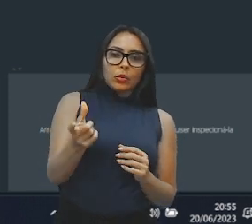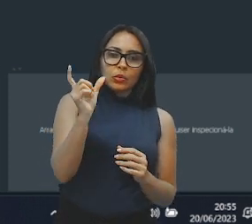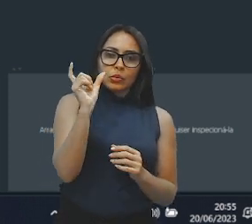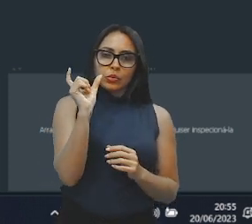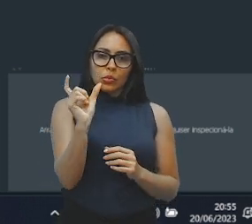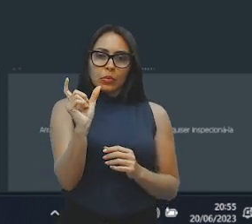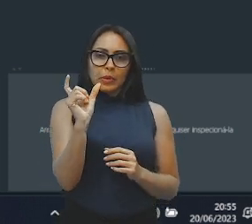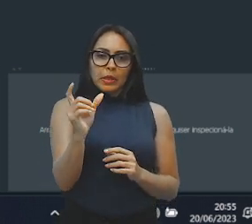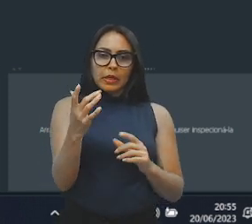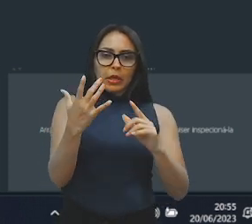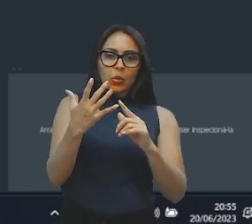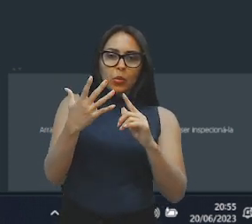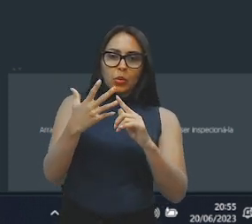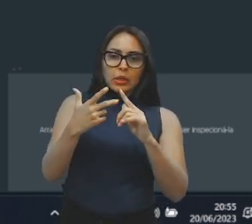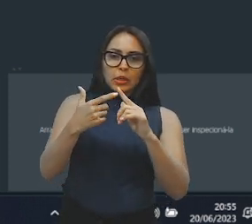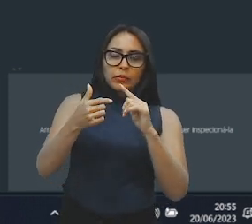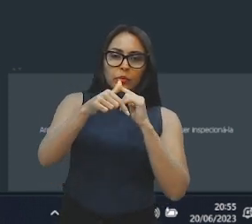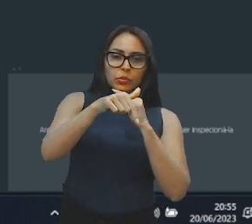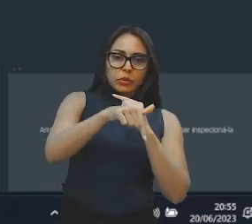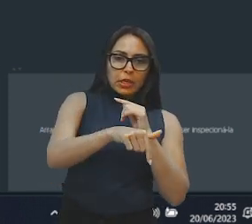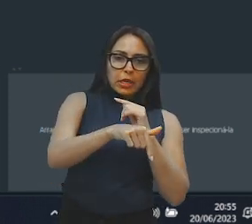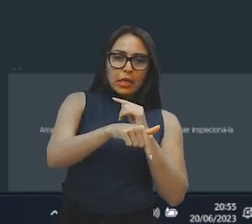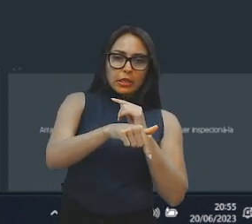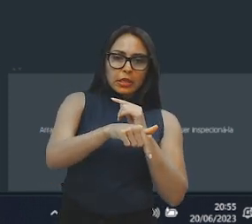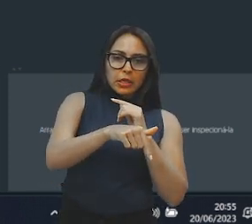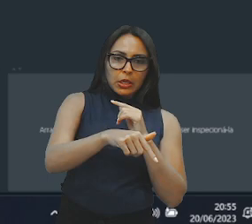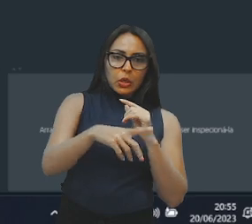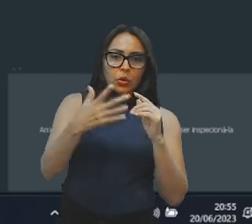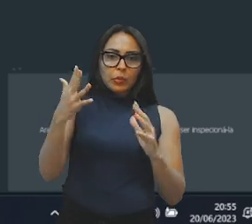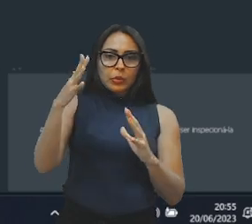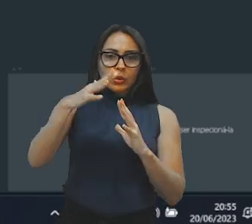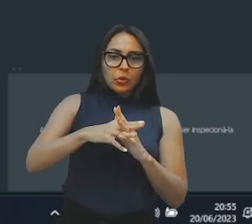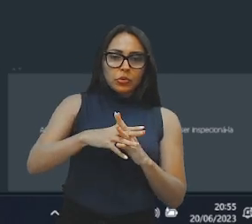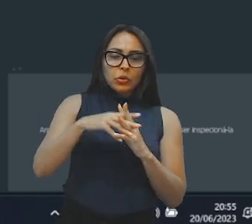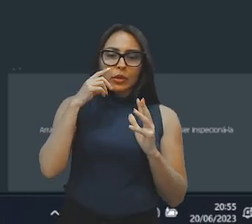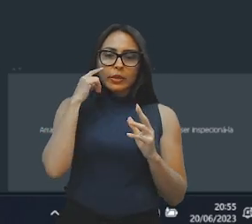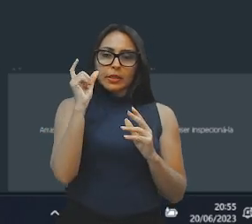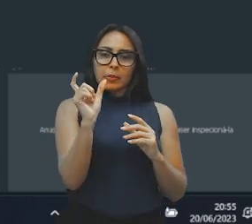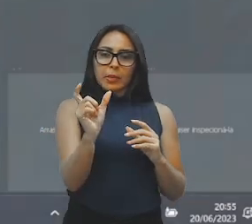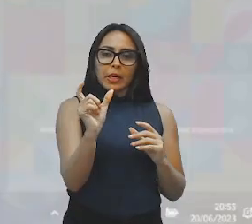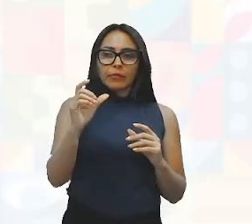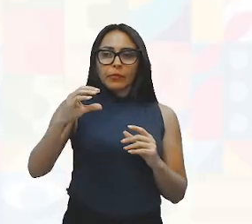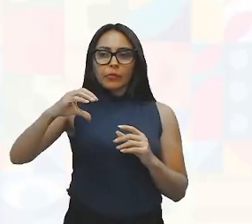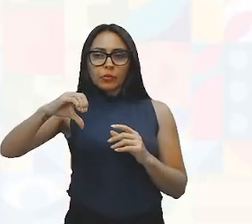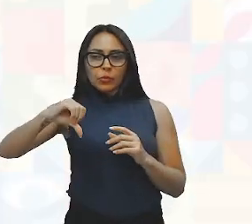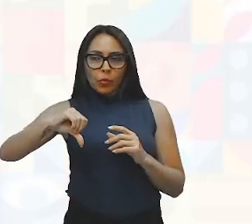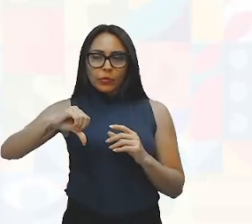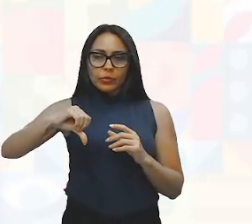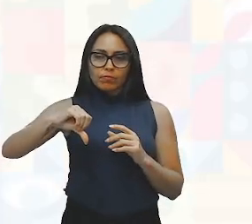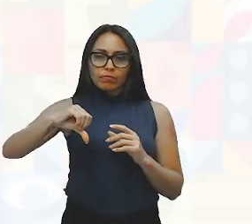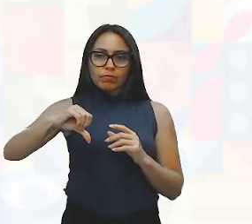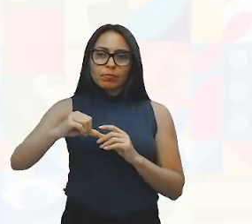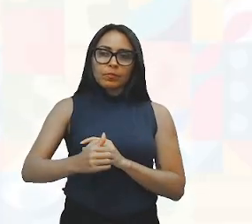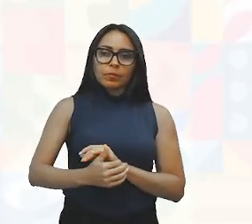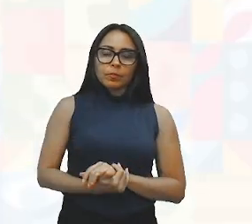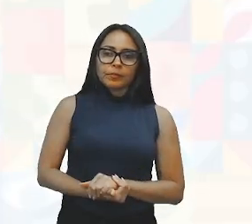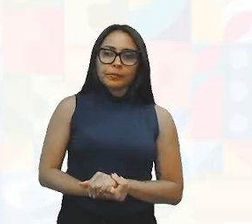foram 7 e o número de consoantes nessa palavra foram 9.